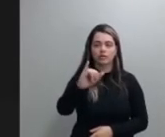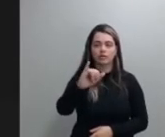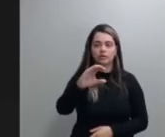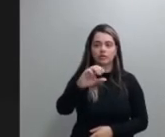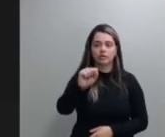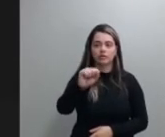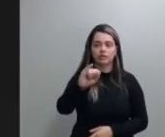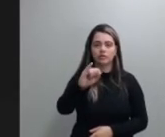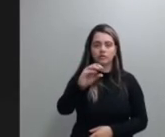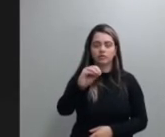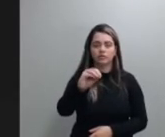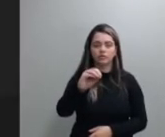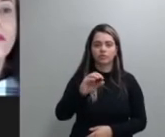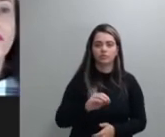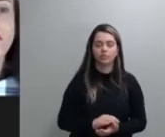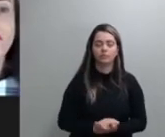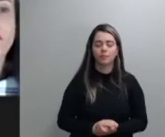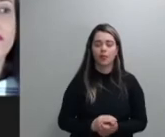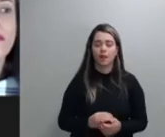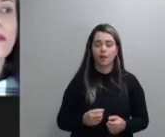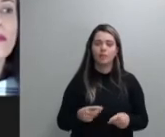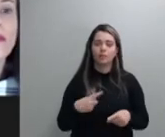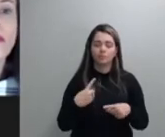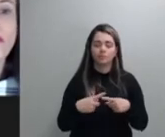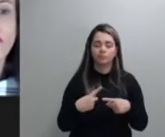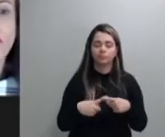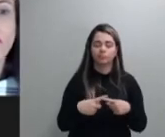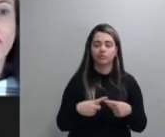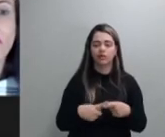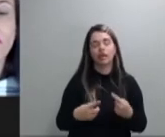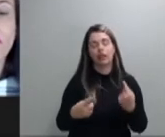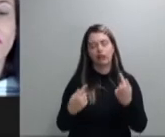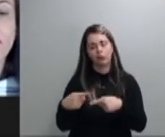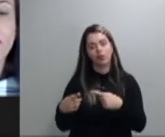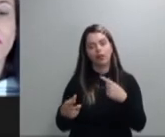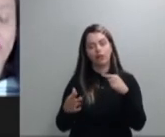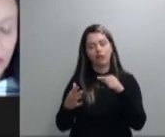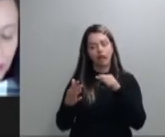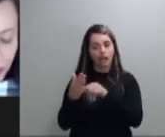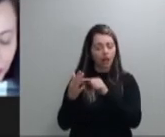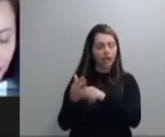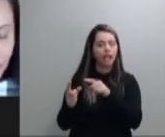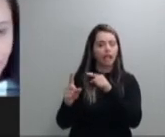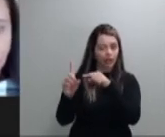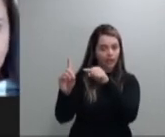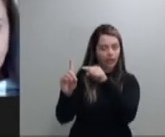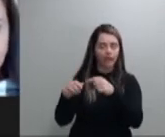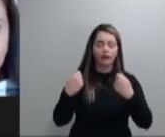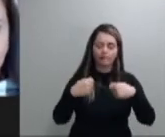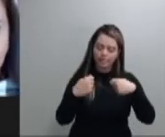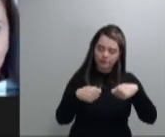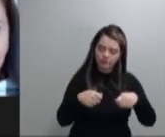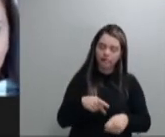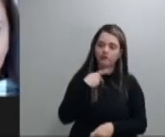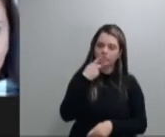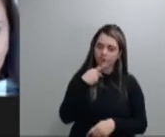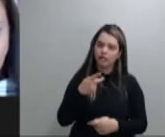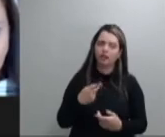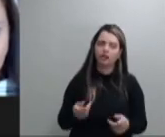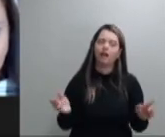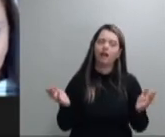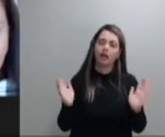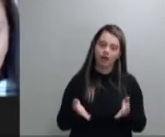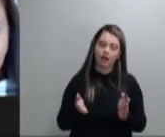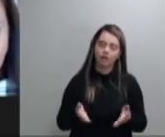paridade das armas, se necessário, mais um minuto também, mas o tempo regulamentar agora de um minuto, perdoe-me, de